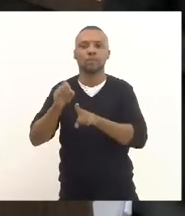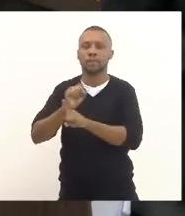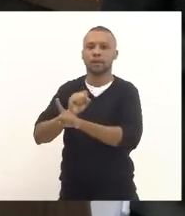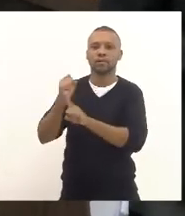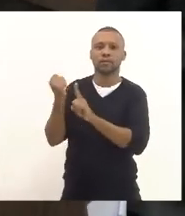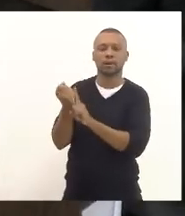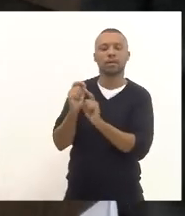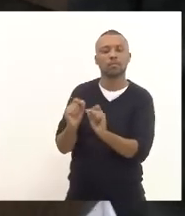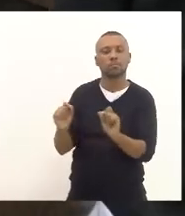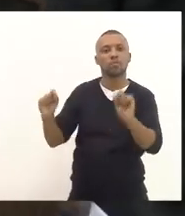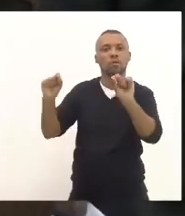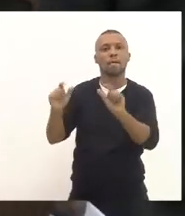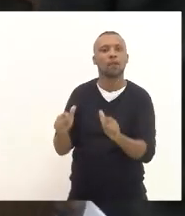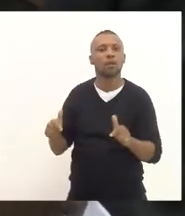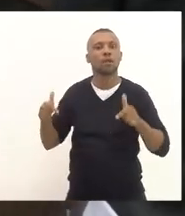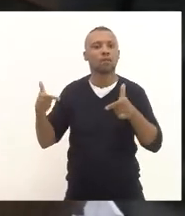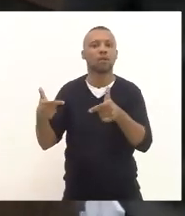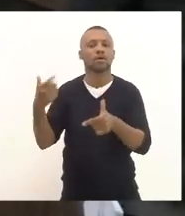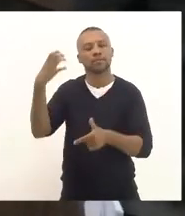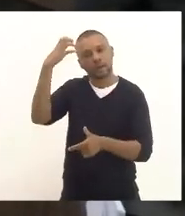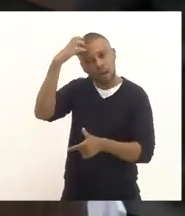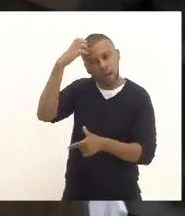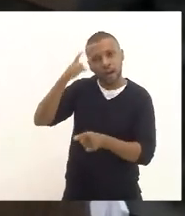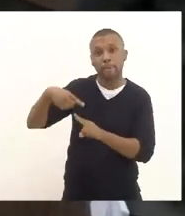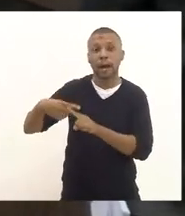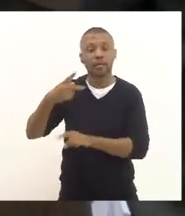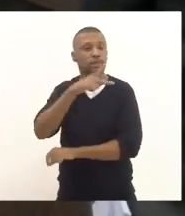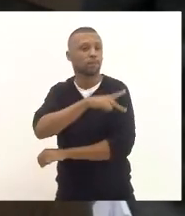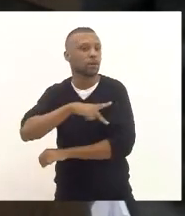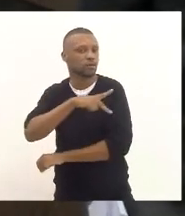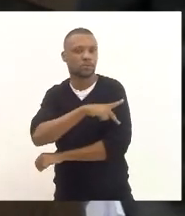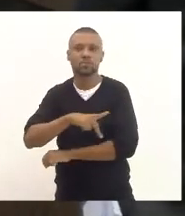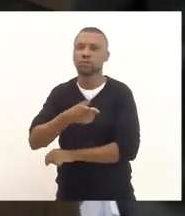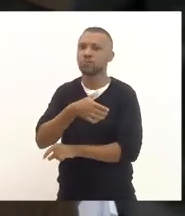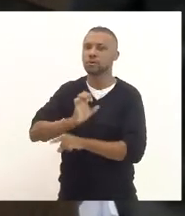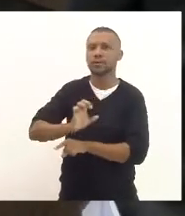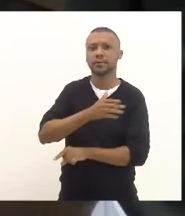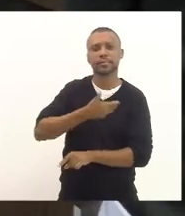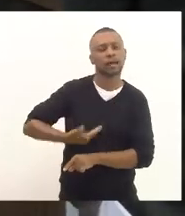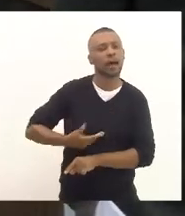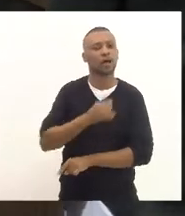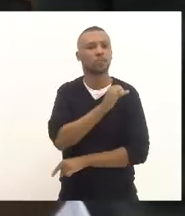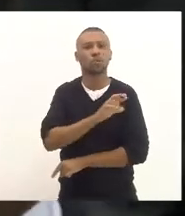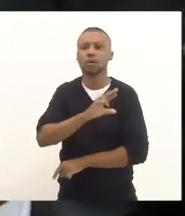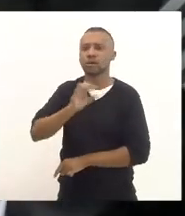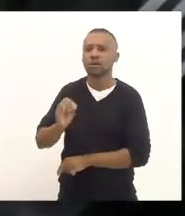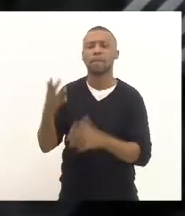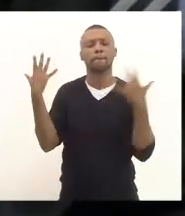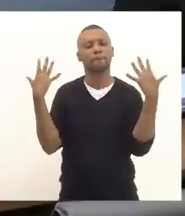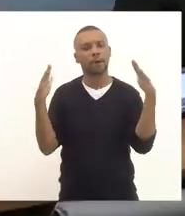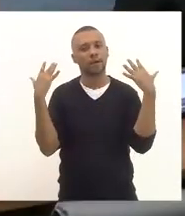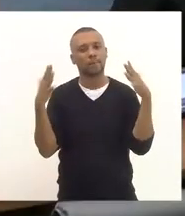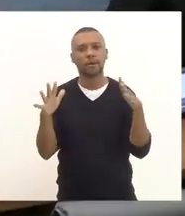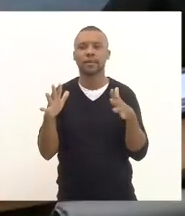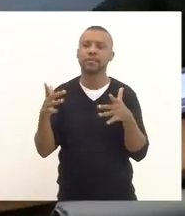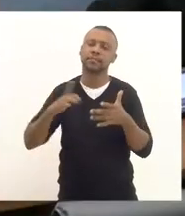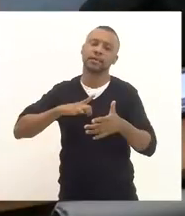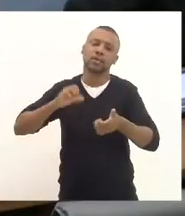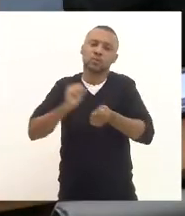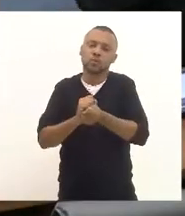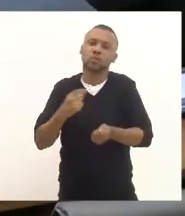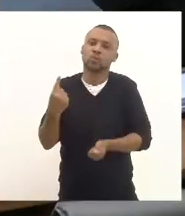maioria das suas de Angra e Paraty de todo o estado do Rio de Janeiro Então parabéns Vivi uma honra até que você conosco